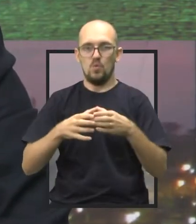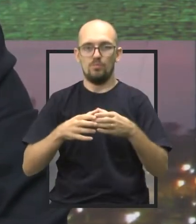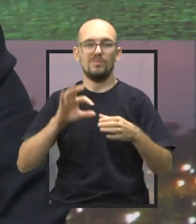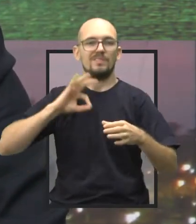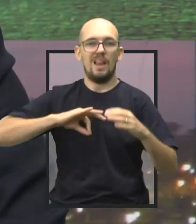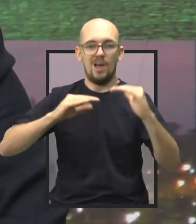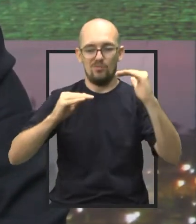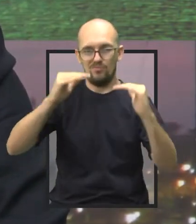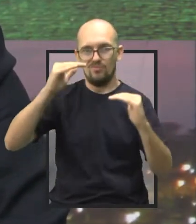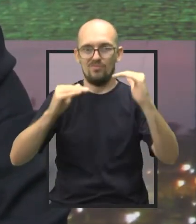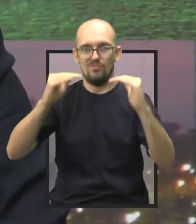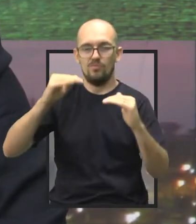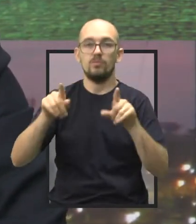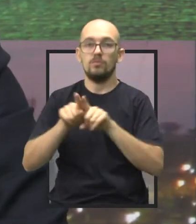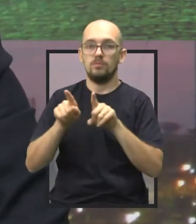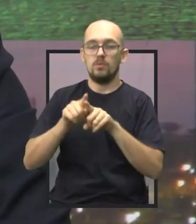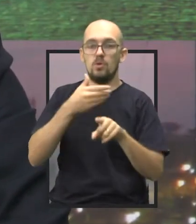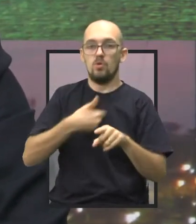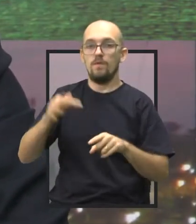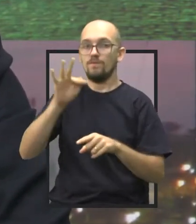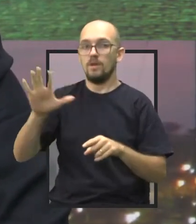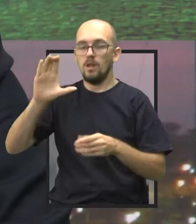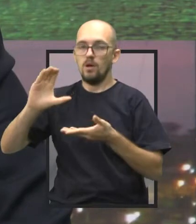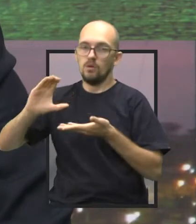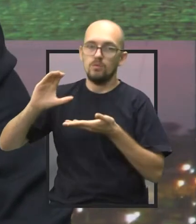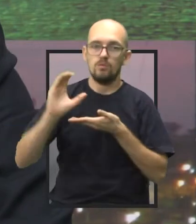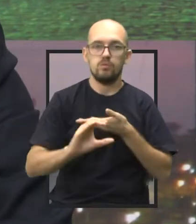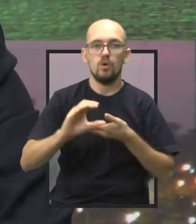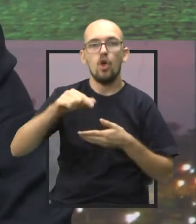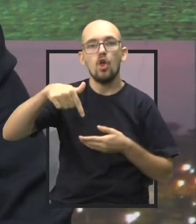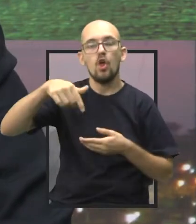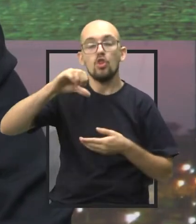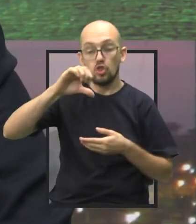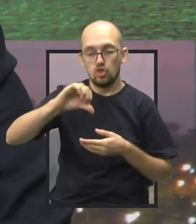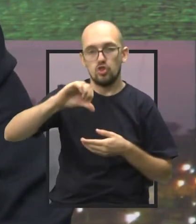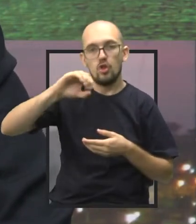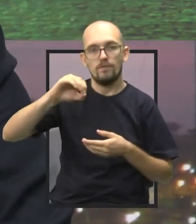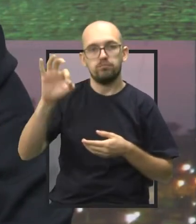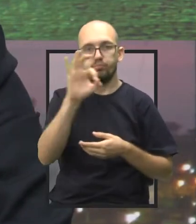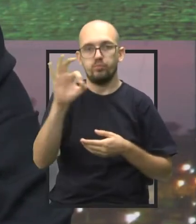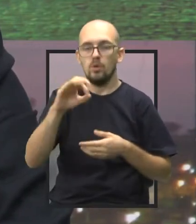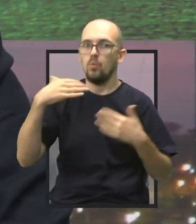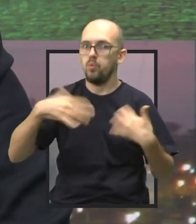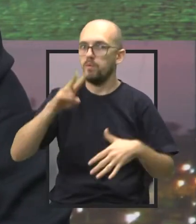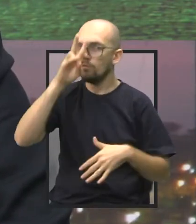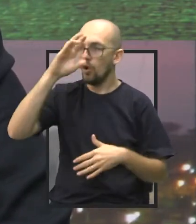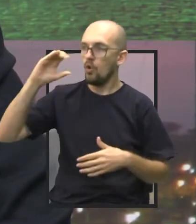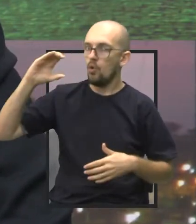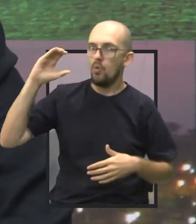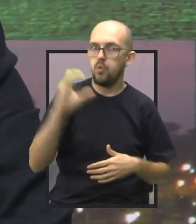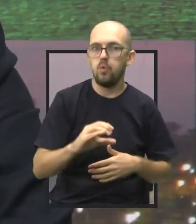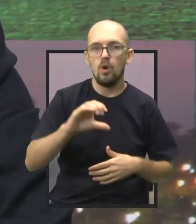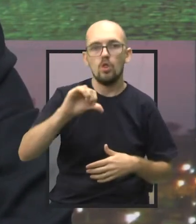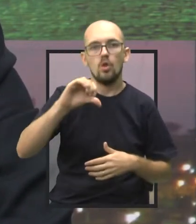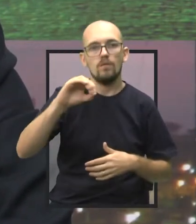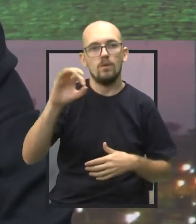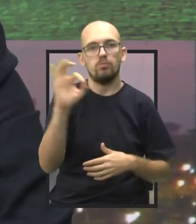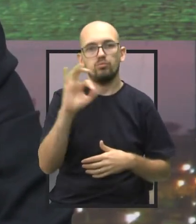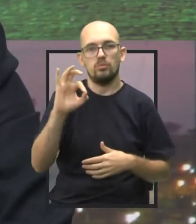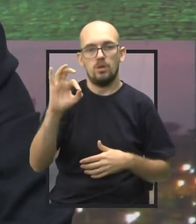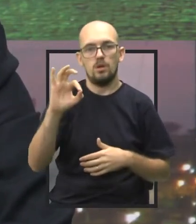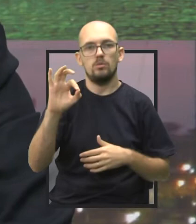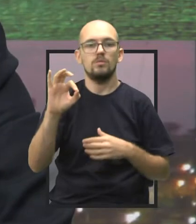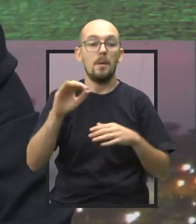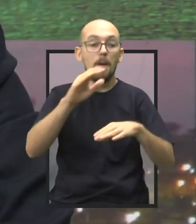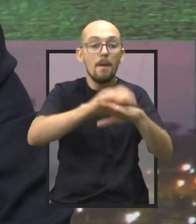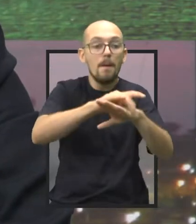90% com relação ao empreendimento, com relação à casa, né? Então há um subsídio muito grande, né, Val? Em decorrência